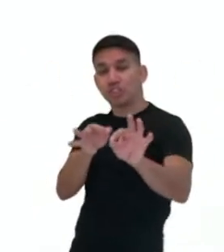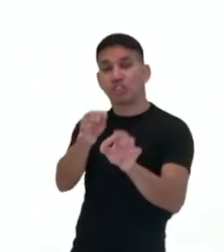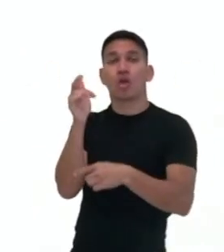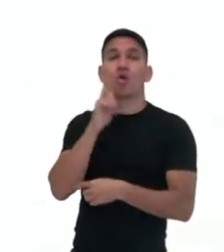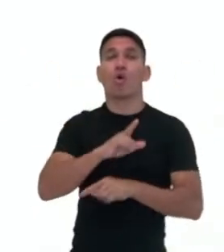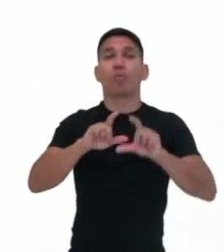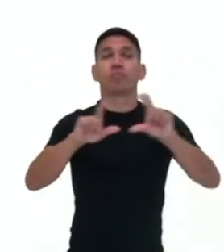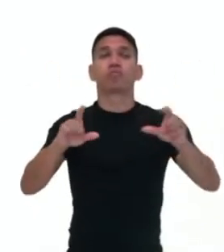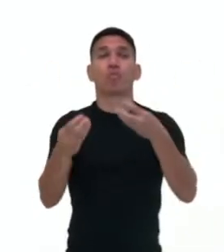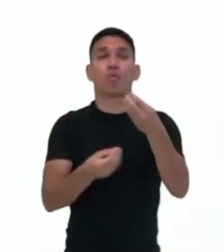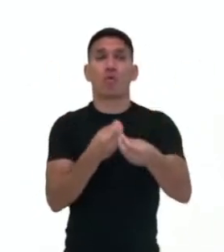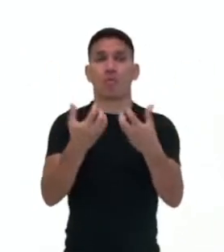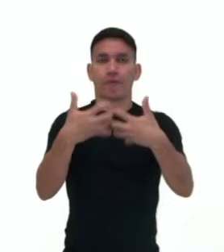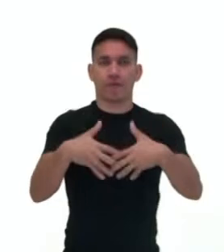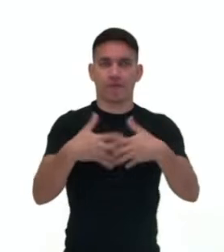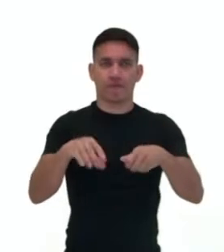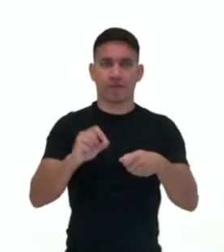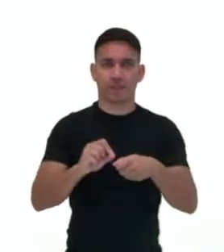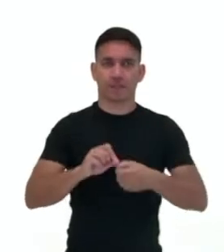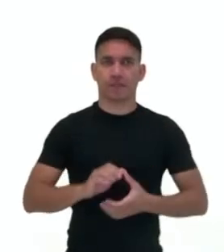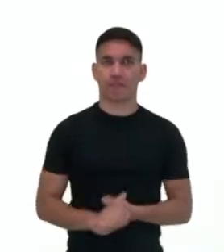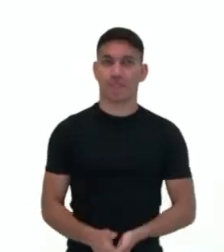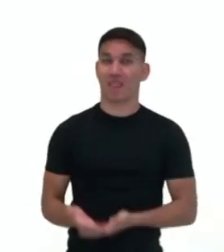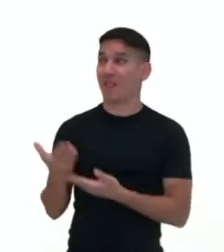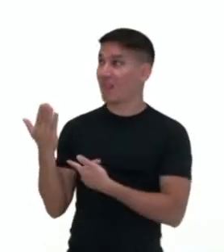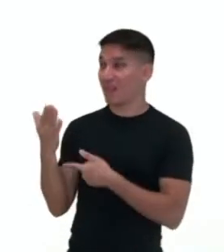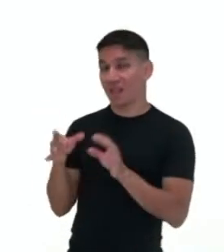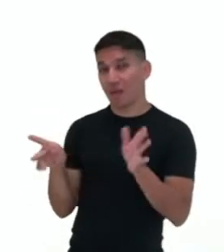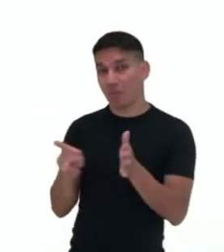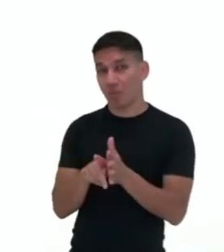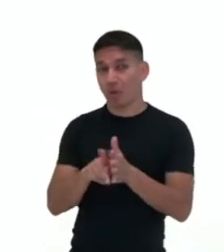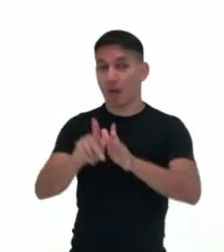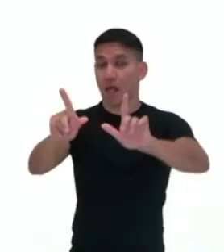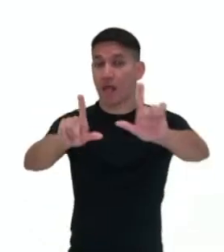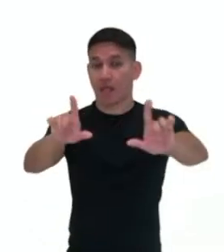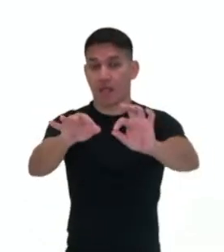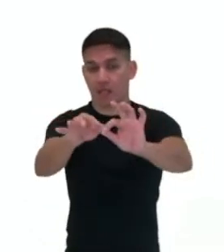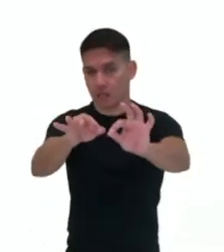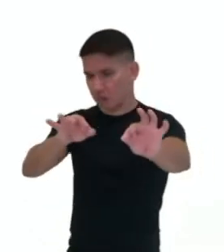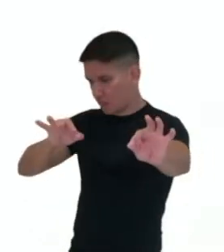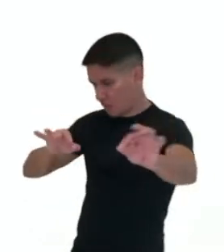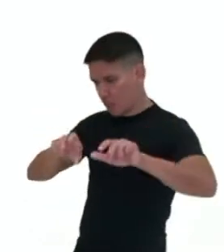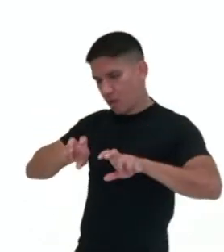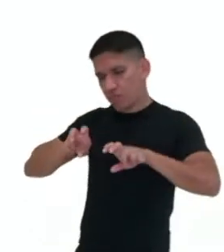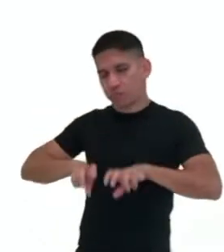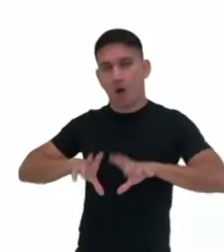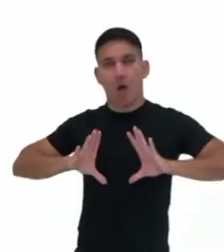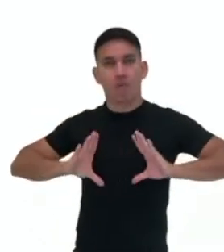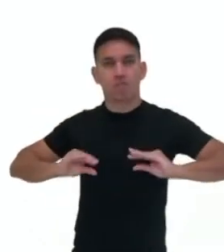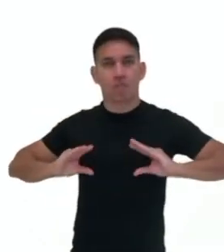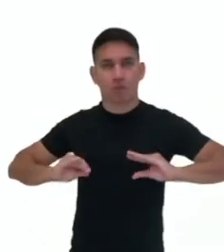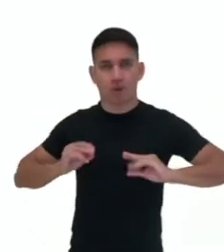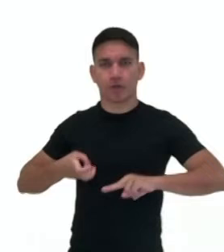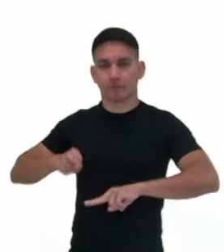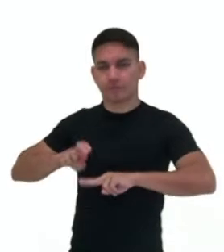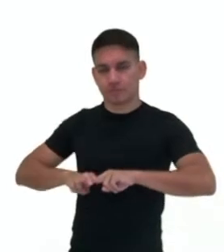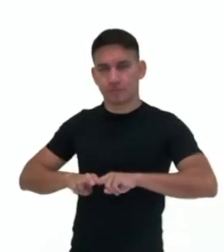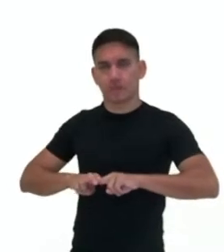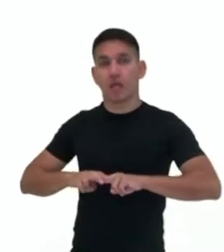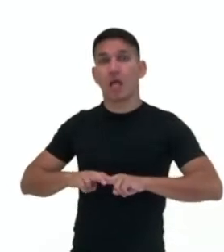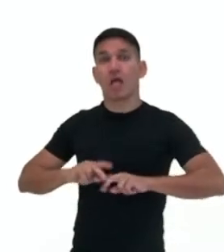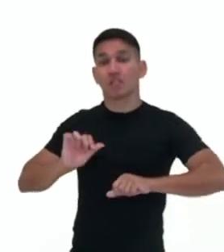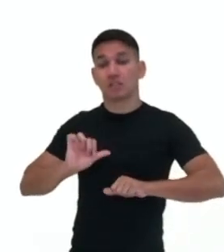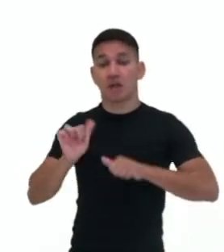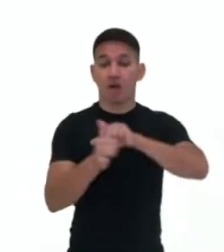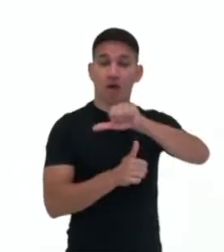seguinte forma. Então, olha lá, meça a distância da tela para o sofá, né, e transforma essa distância em